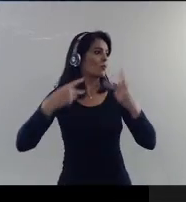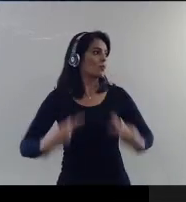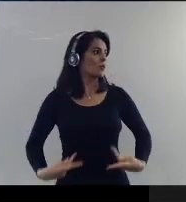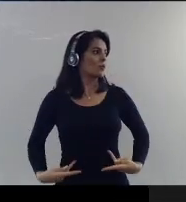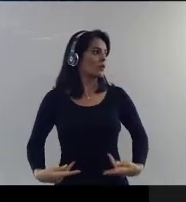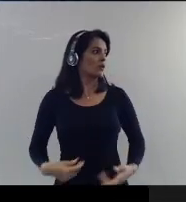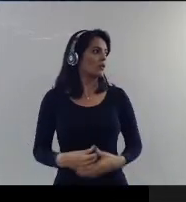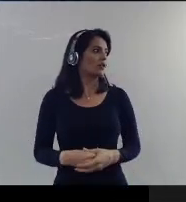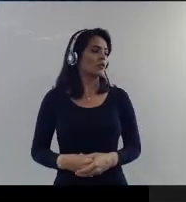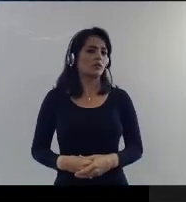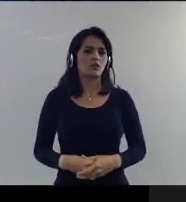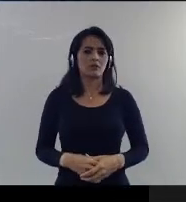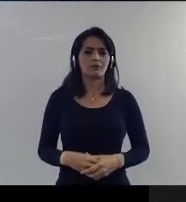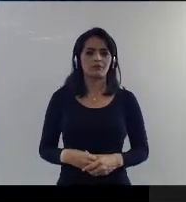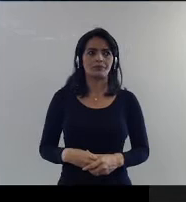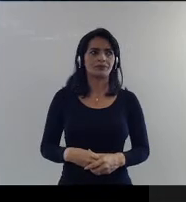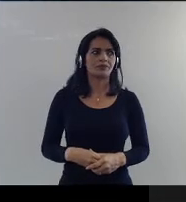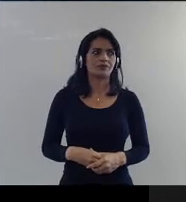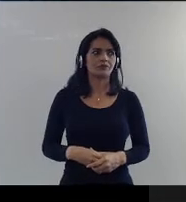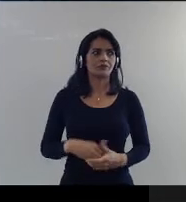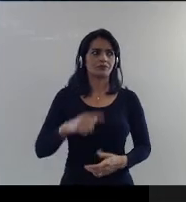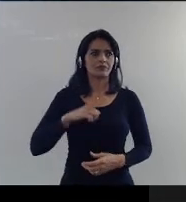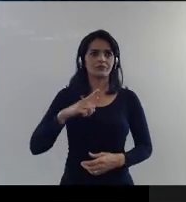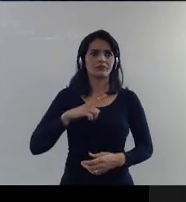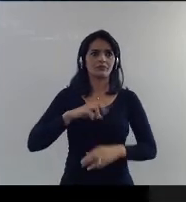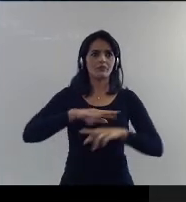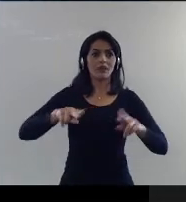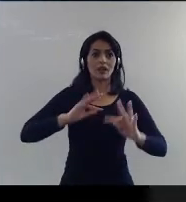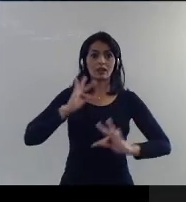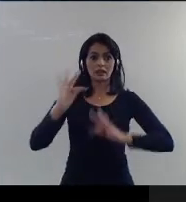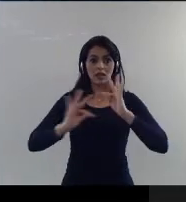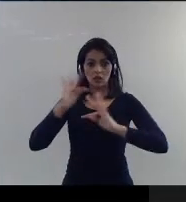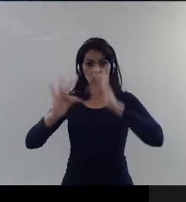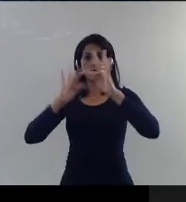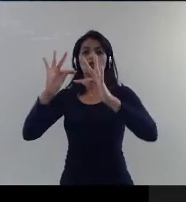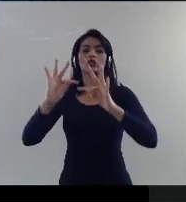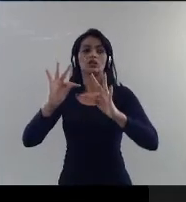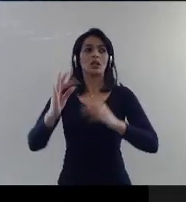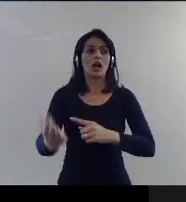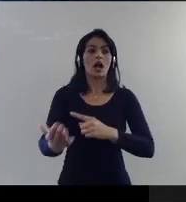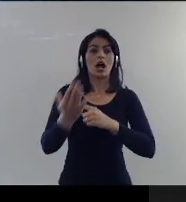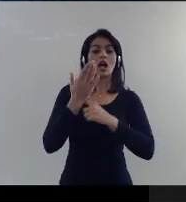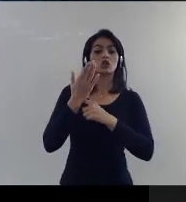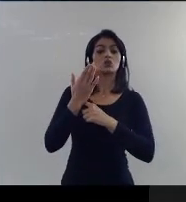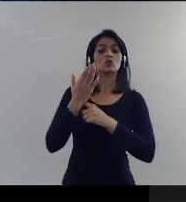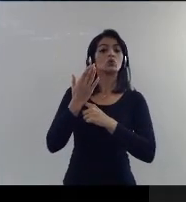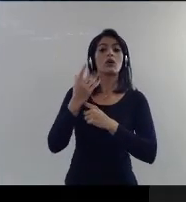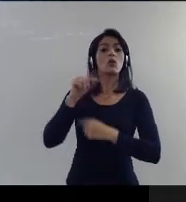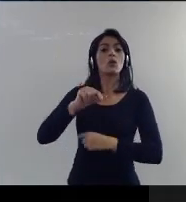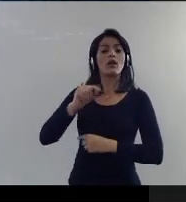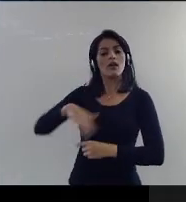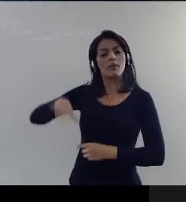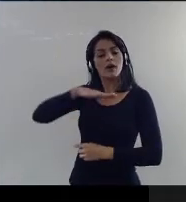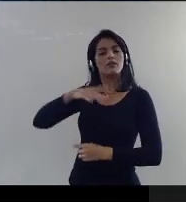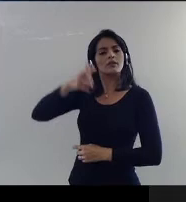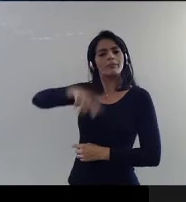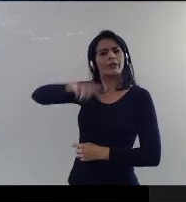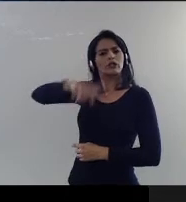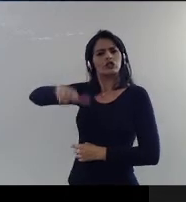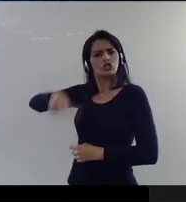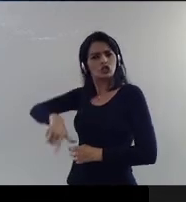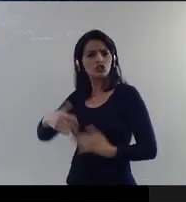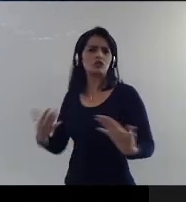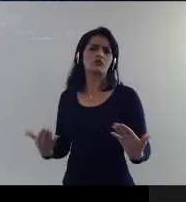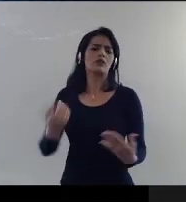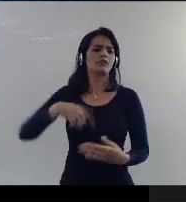própria pessoa, porque é ela que construiu aquele conteúdo, né? Então, a tecnologia só está nos ajudando para aquilo que é mais repetitivo,